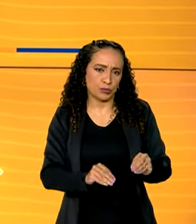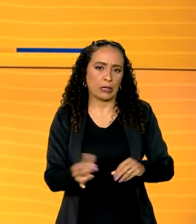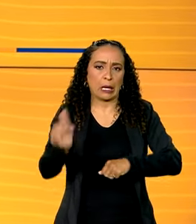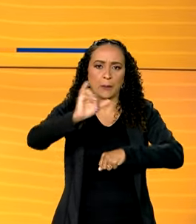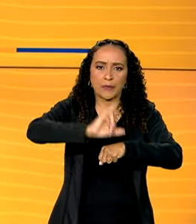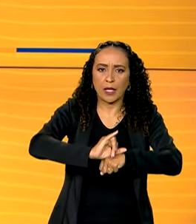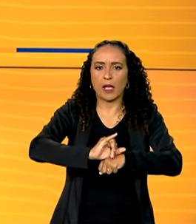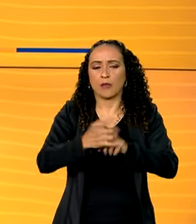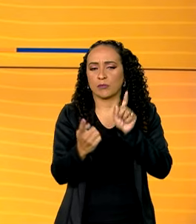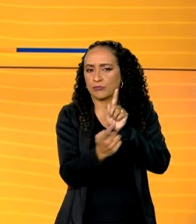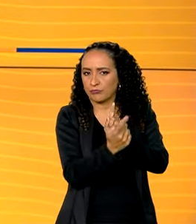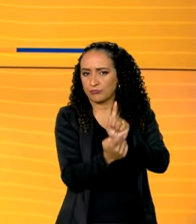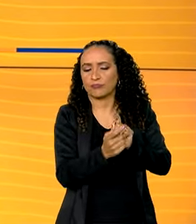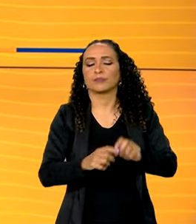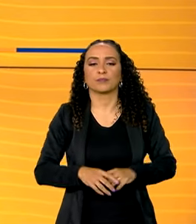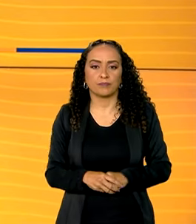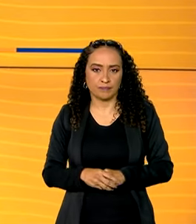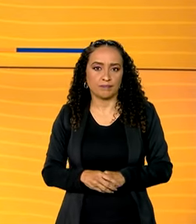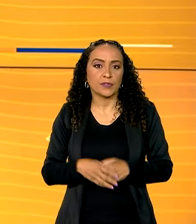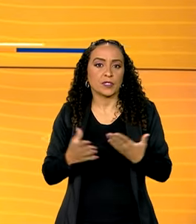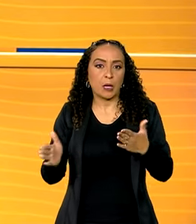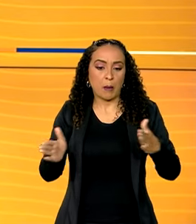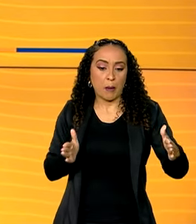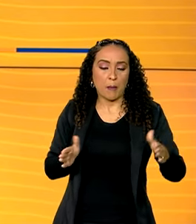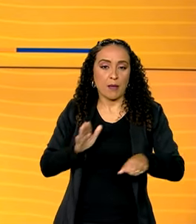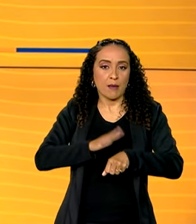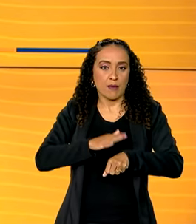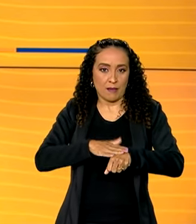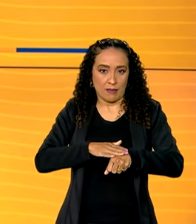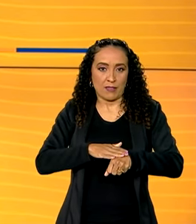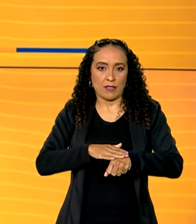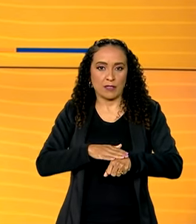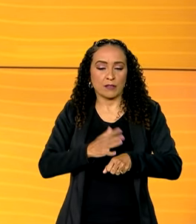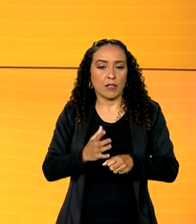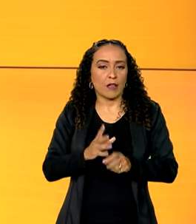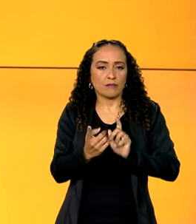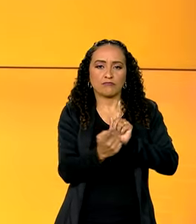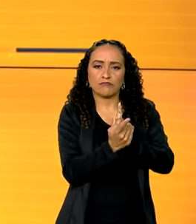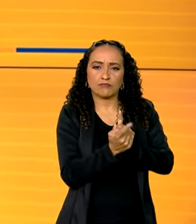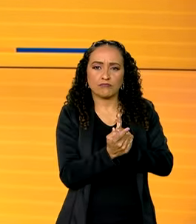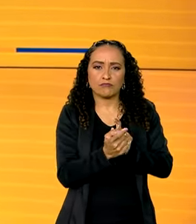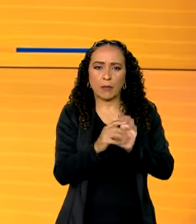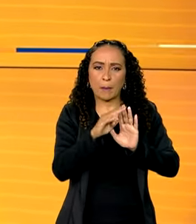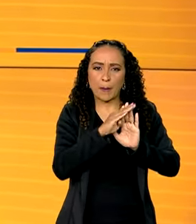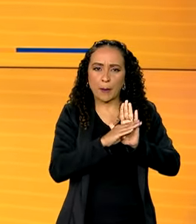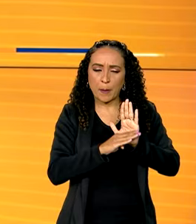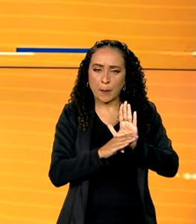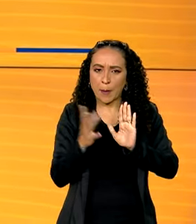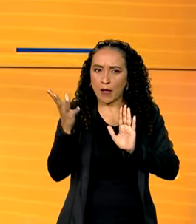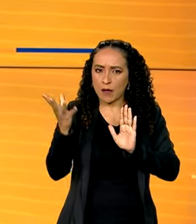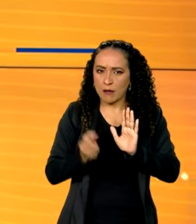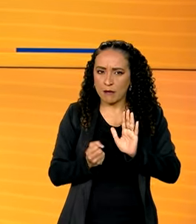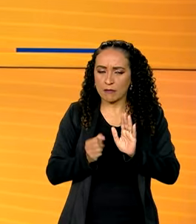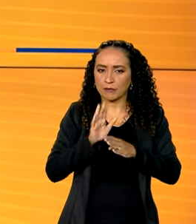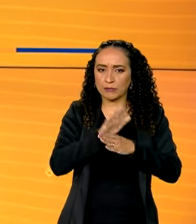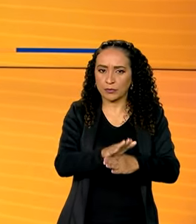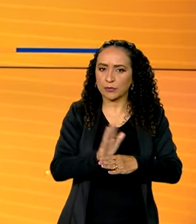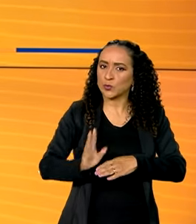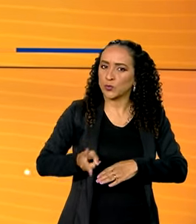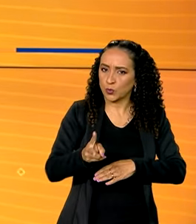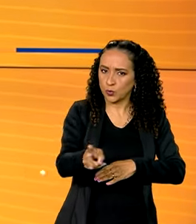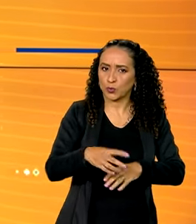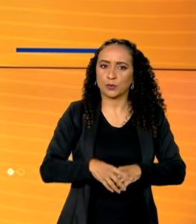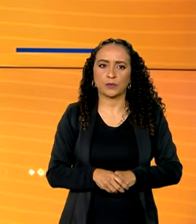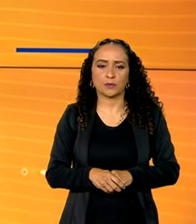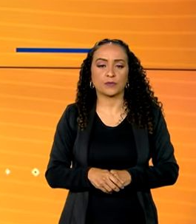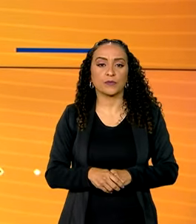capital para receber o atendimento. Neste primeiro momento, estão sendo atendidos os requerimentos de benefícios de prestação